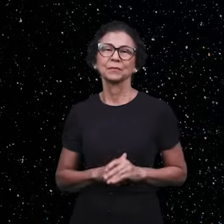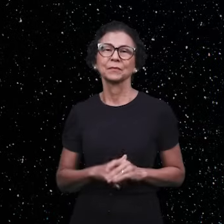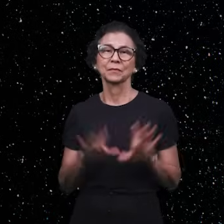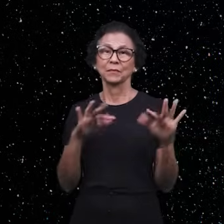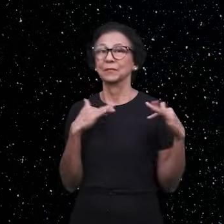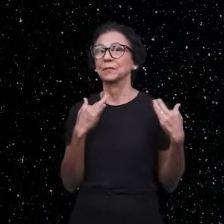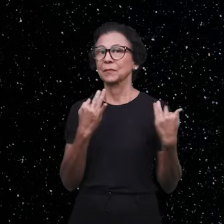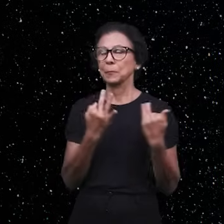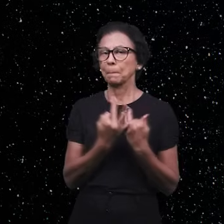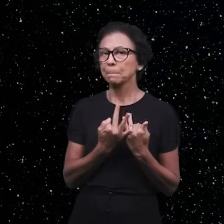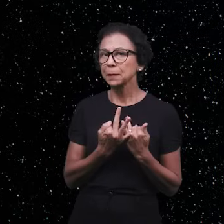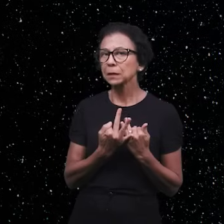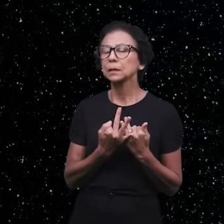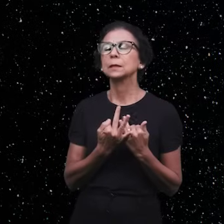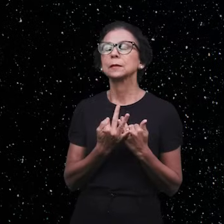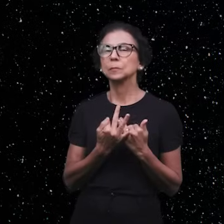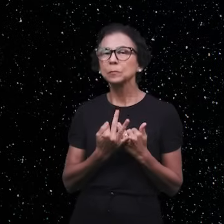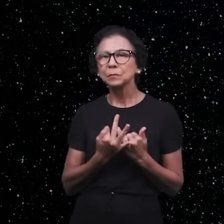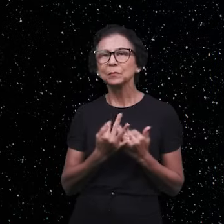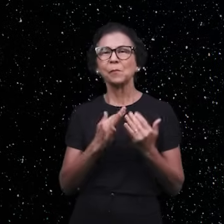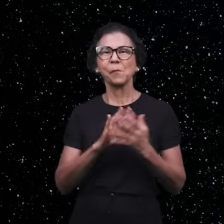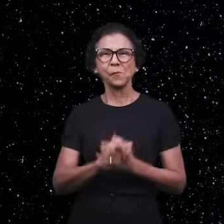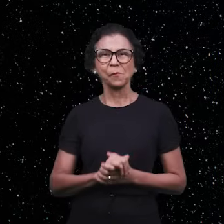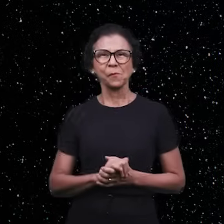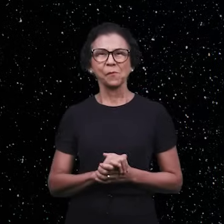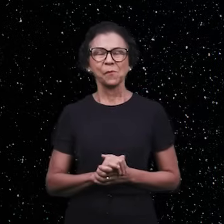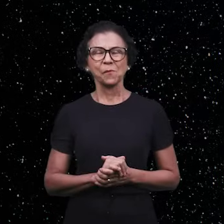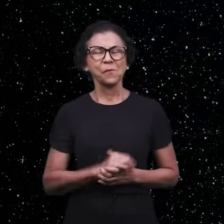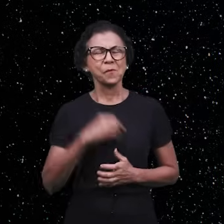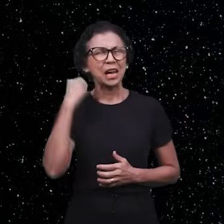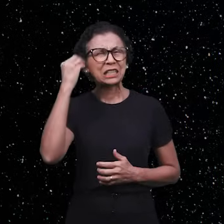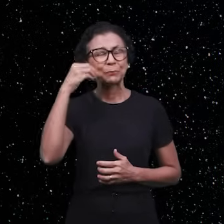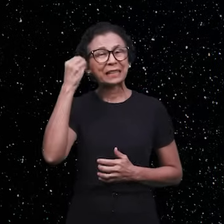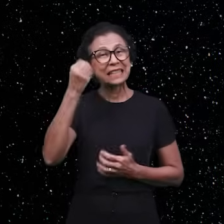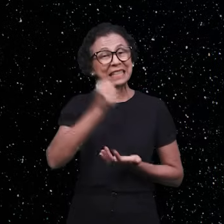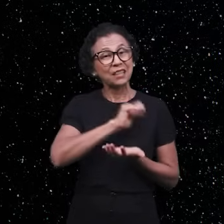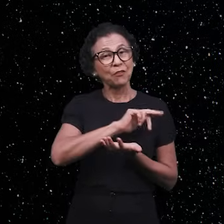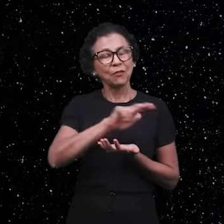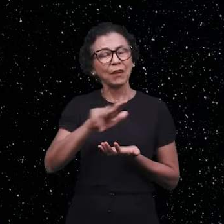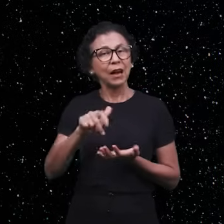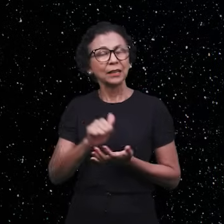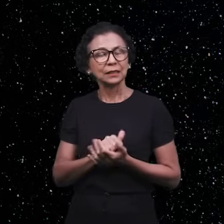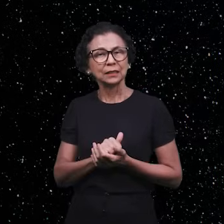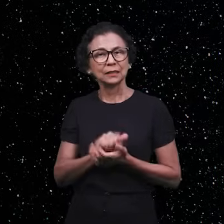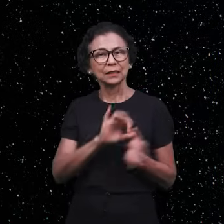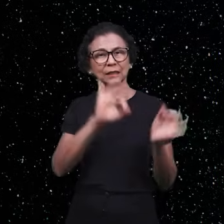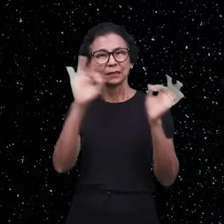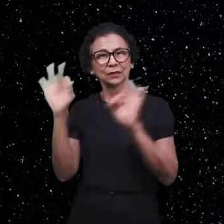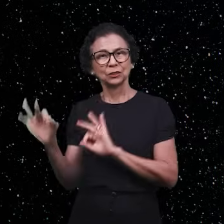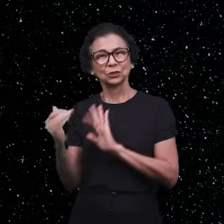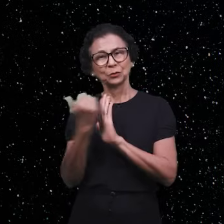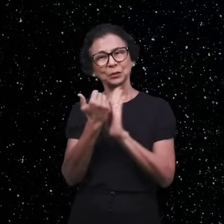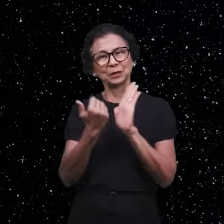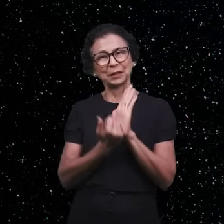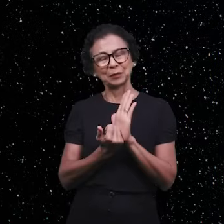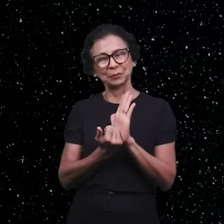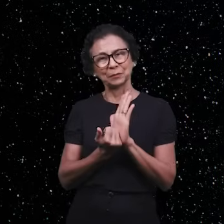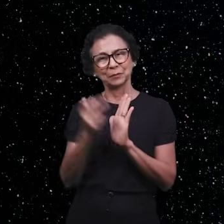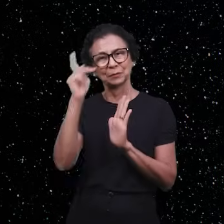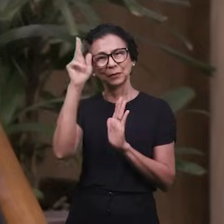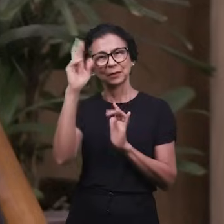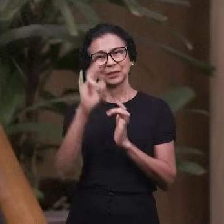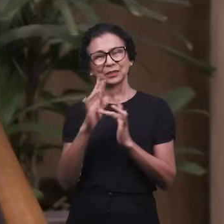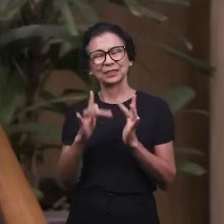lar. Tem sido uma grande bênção e tenho adquirido grandes experiências assistindo o programa. A paz do Senhor